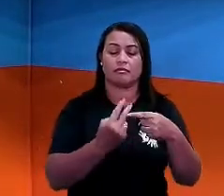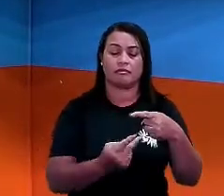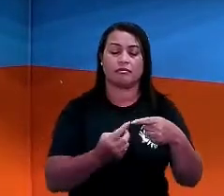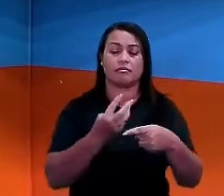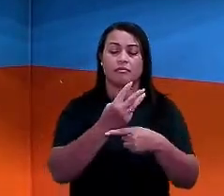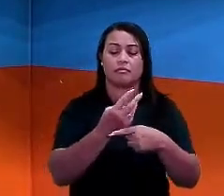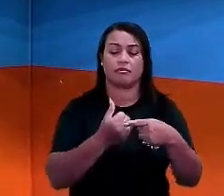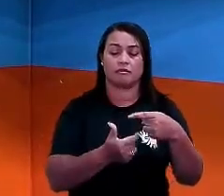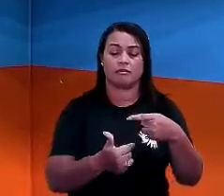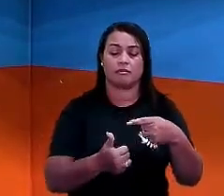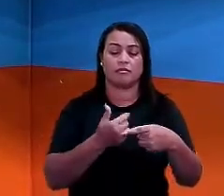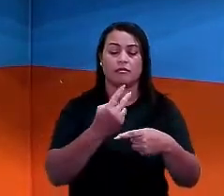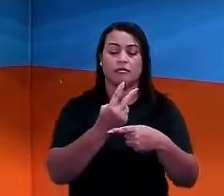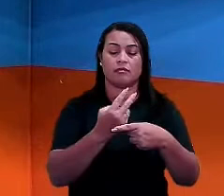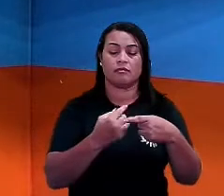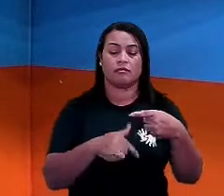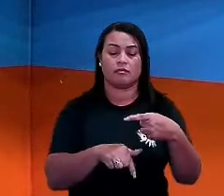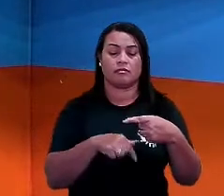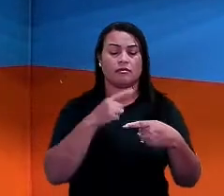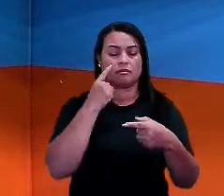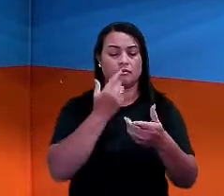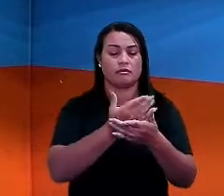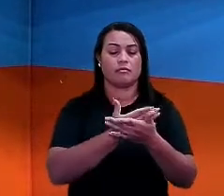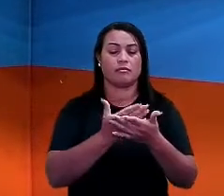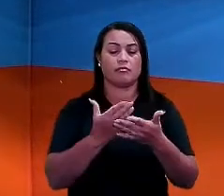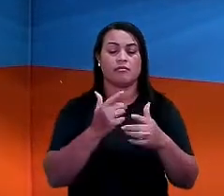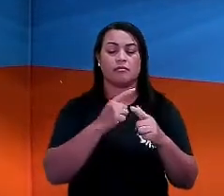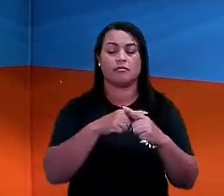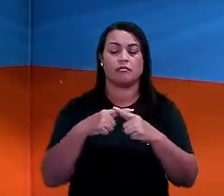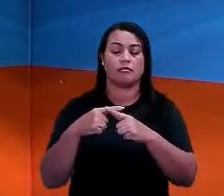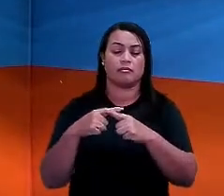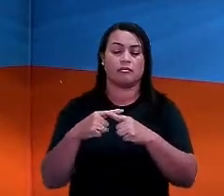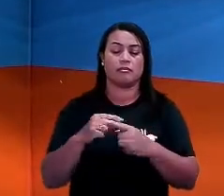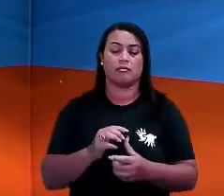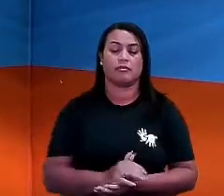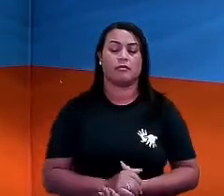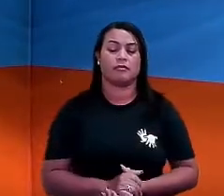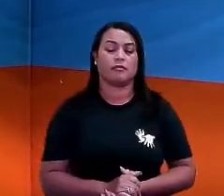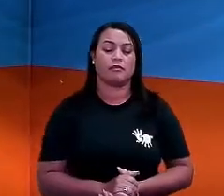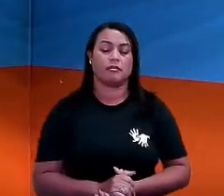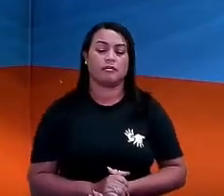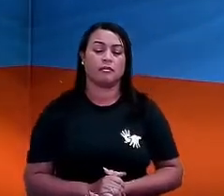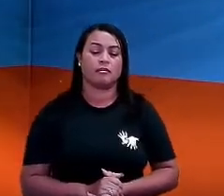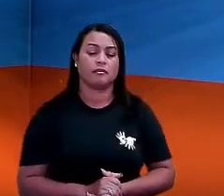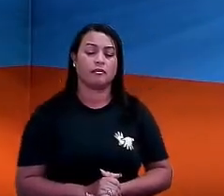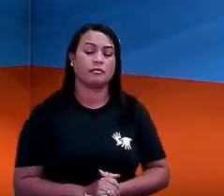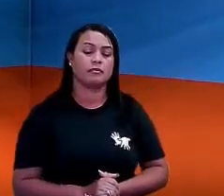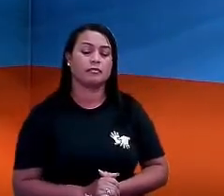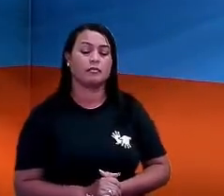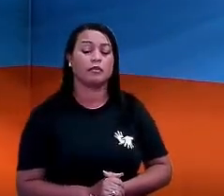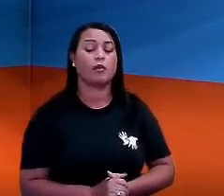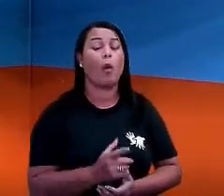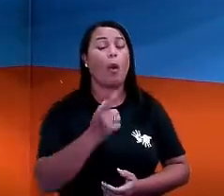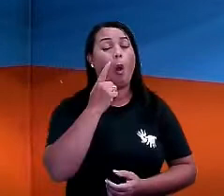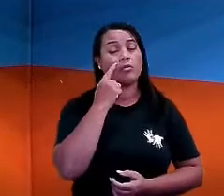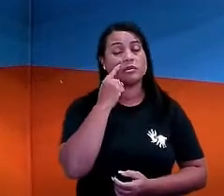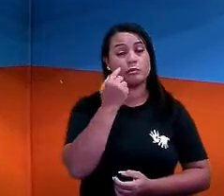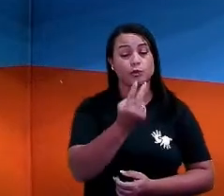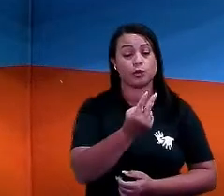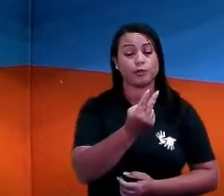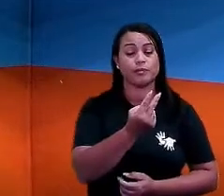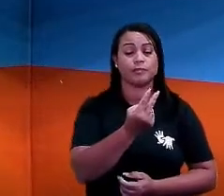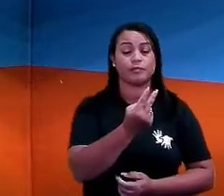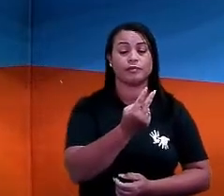2/7. Então, eu vou começar multiplicando, tá? Então, eu vou multiplicar por